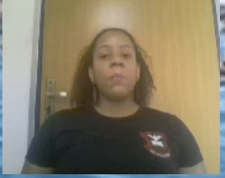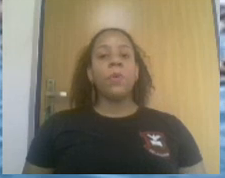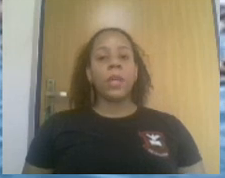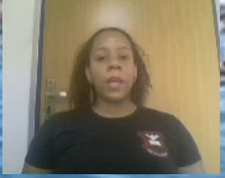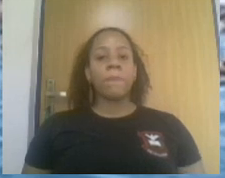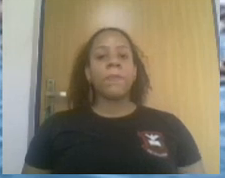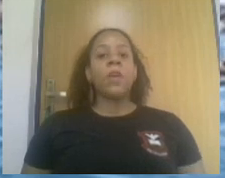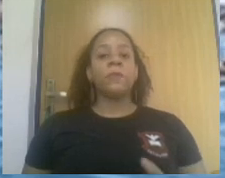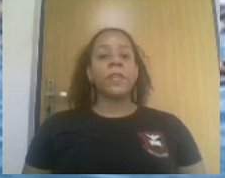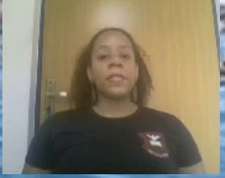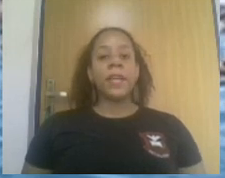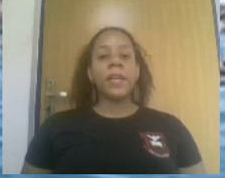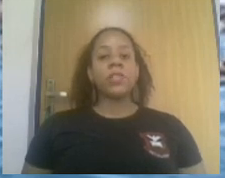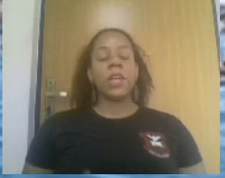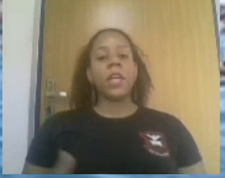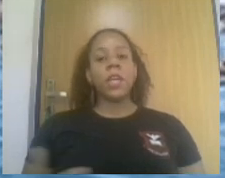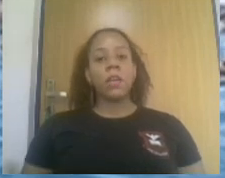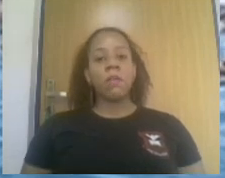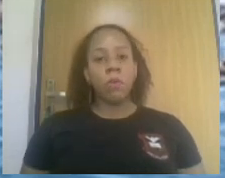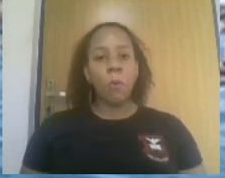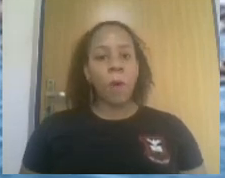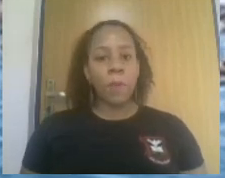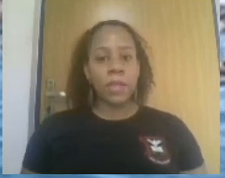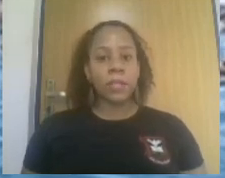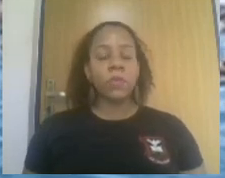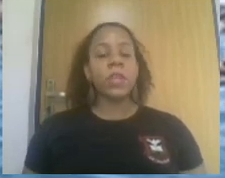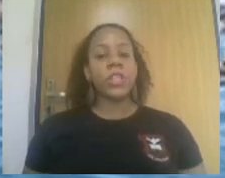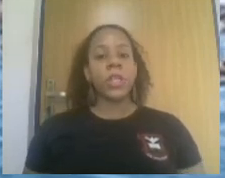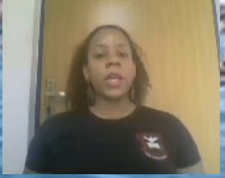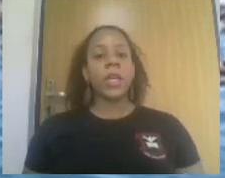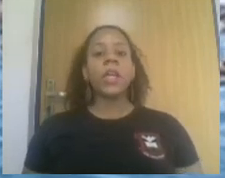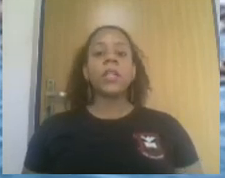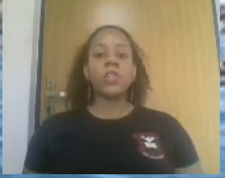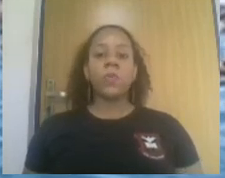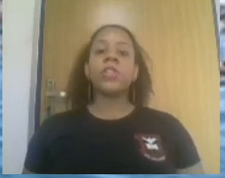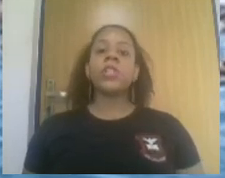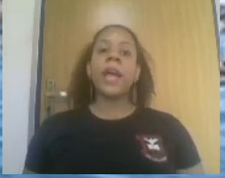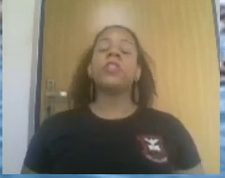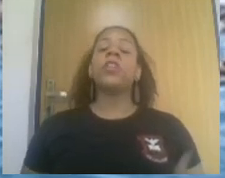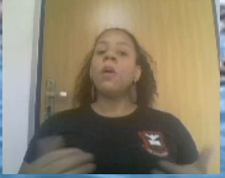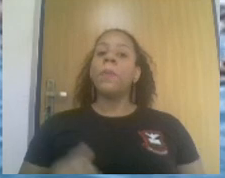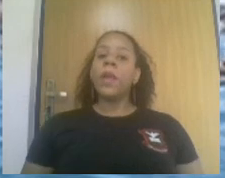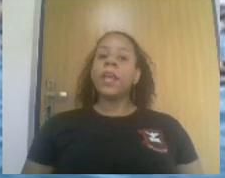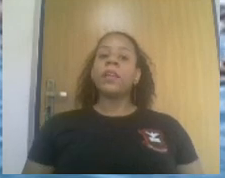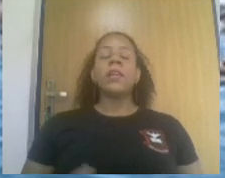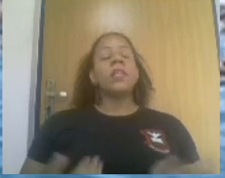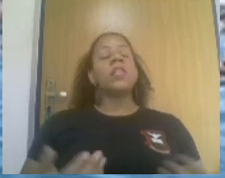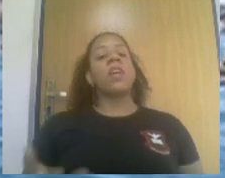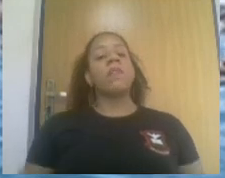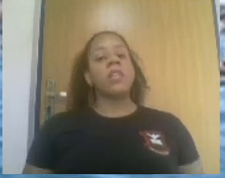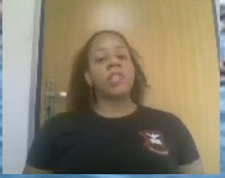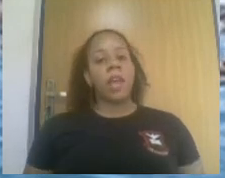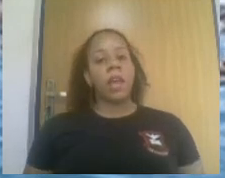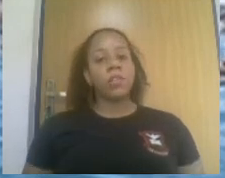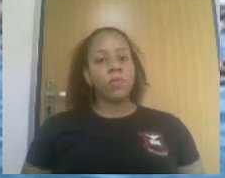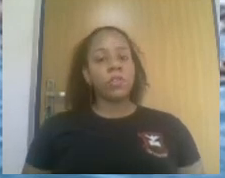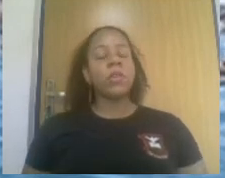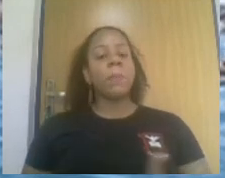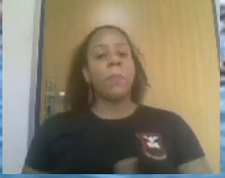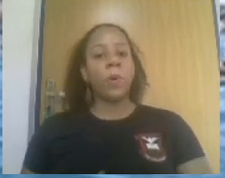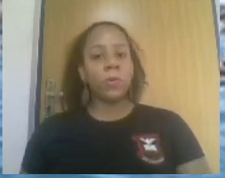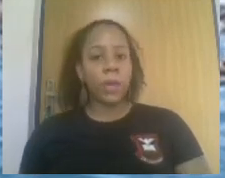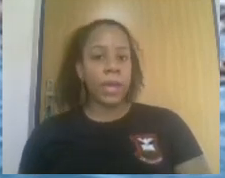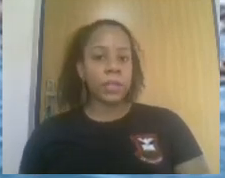franceses. Por quê? Os franceses queriam o pau-brasil que tinha aqui em grande quantidade, porém, estava nas terras